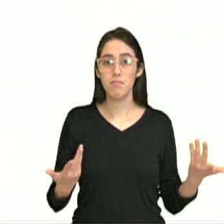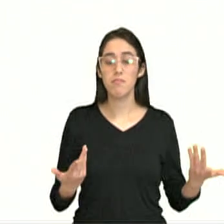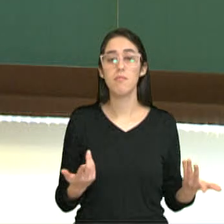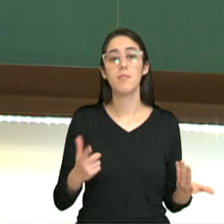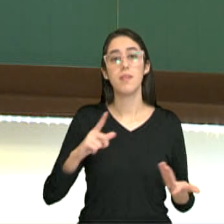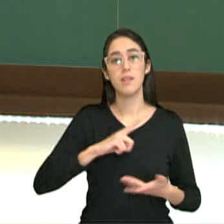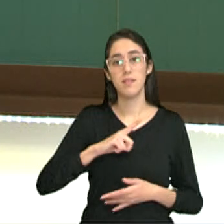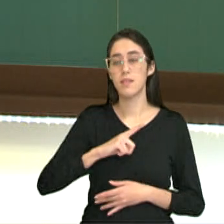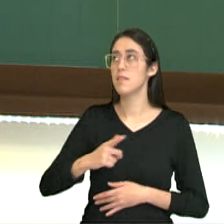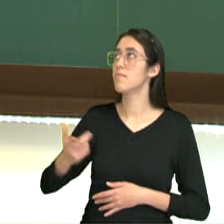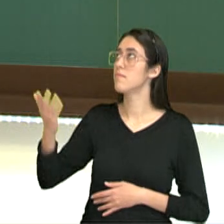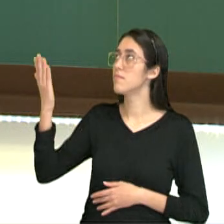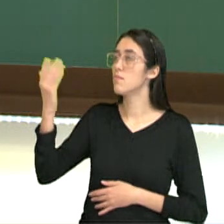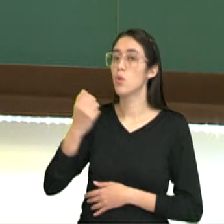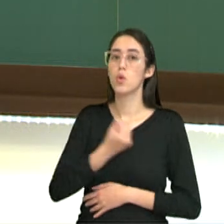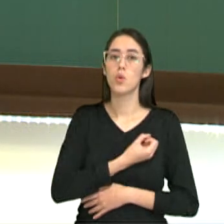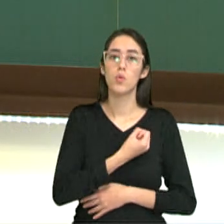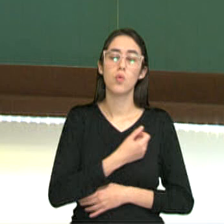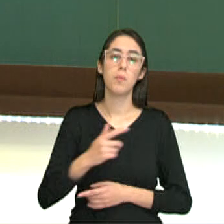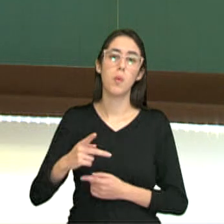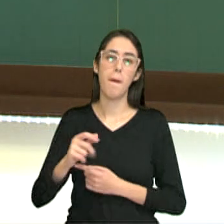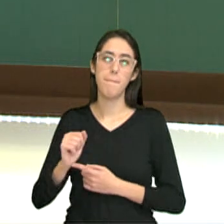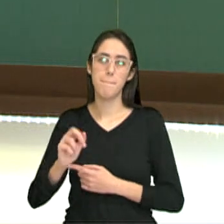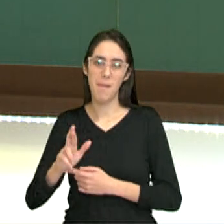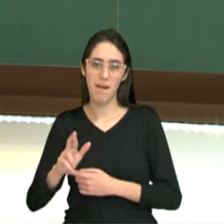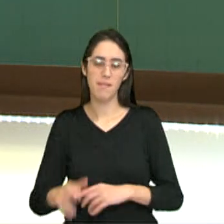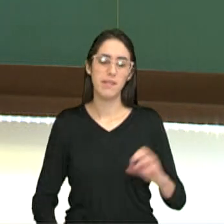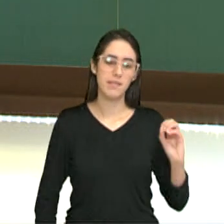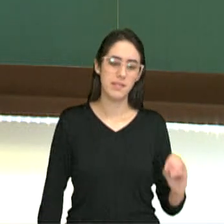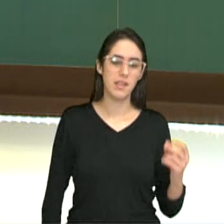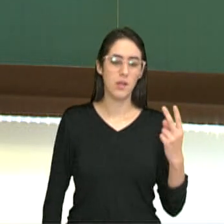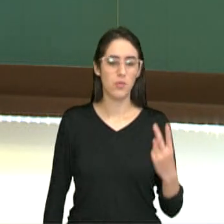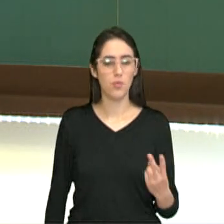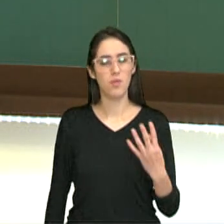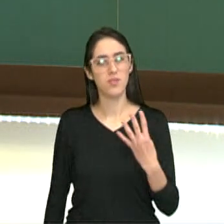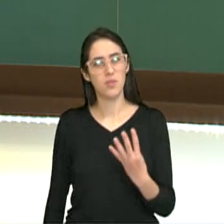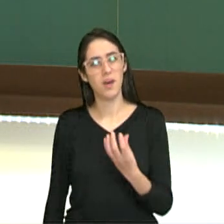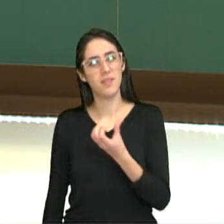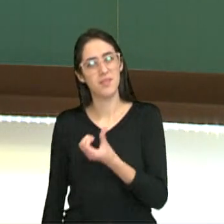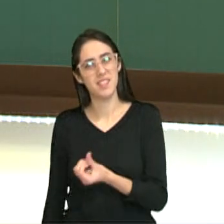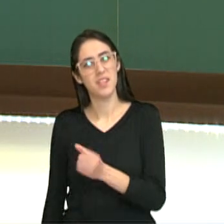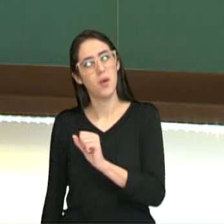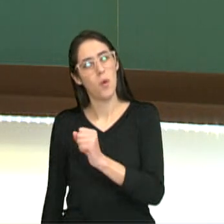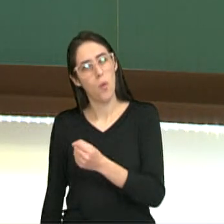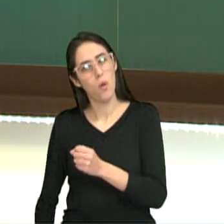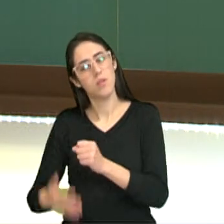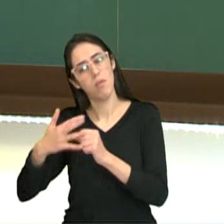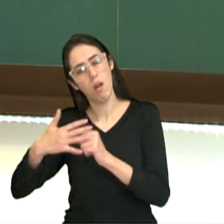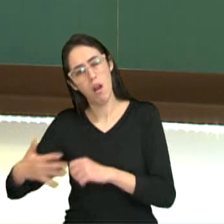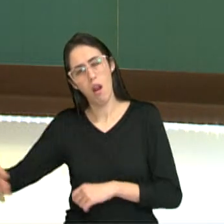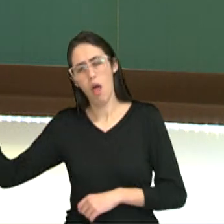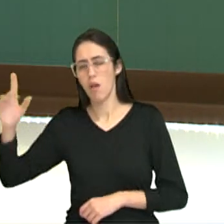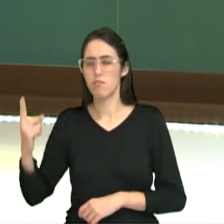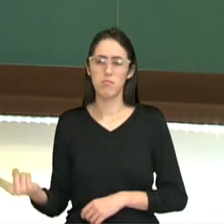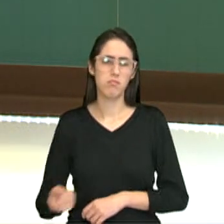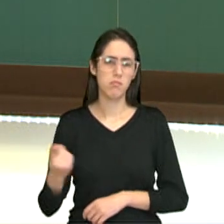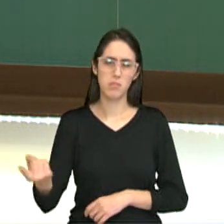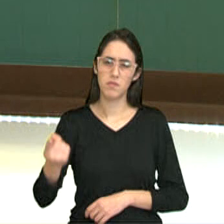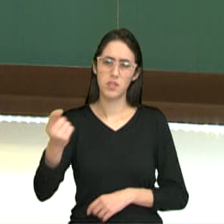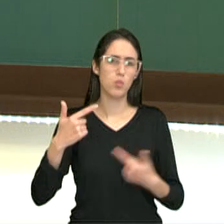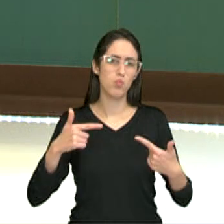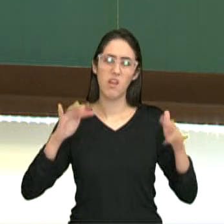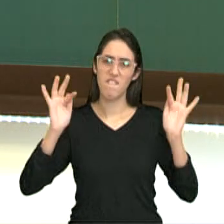uma sequência dos números pares, 0, 2, 4, 6, 8 e infinito, porque essa sequência